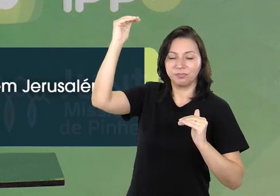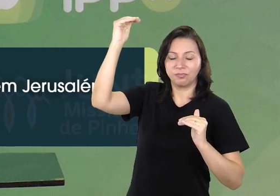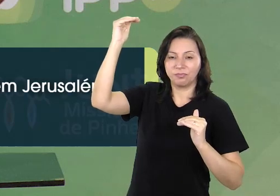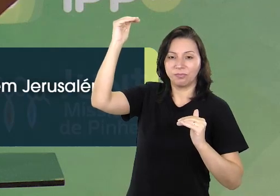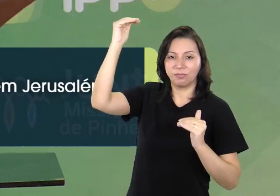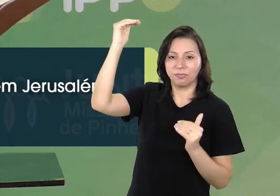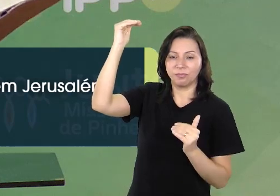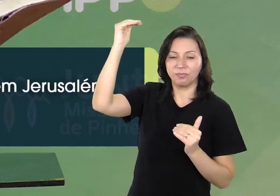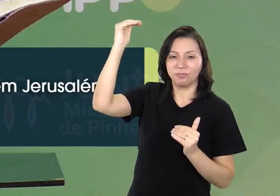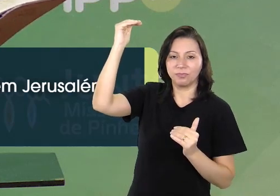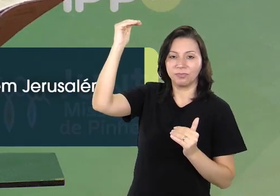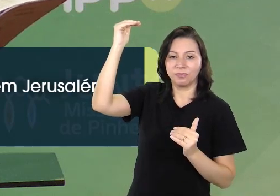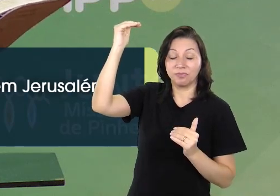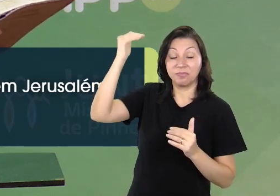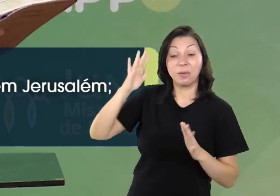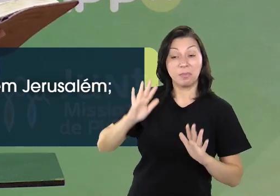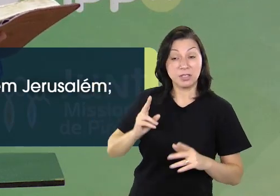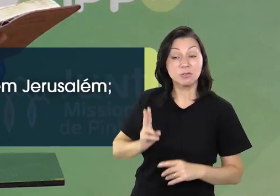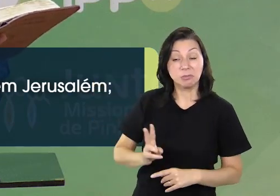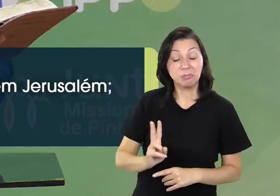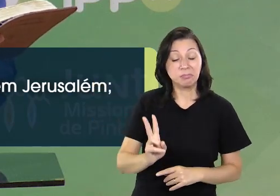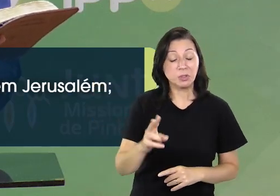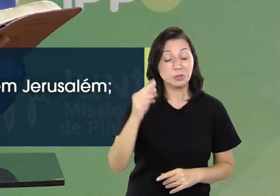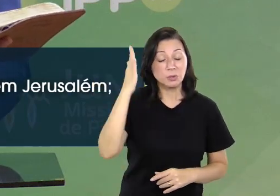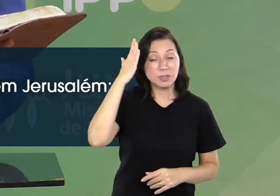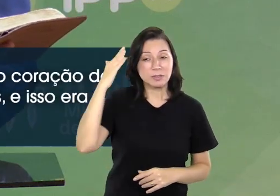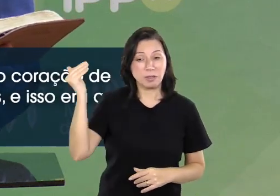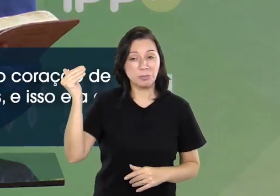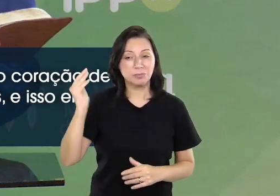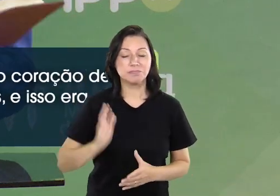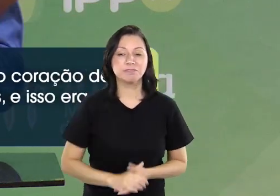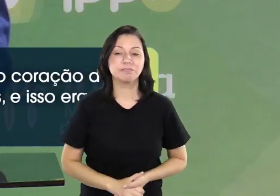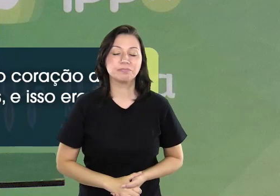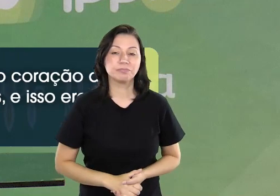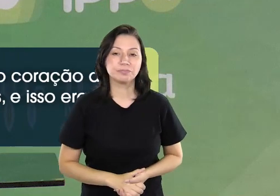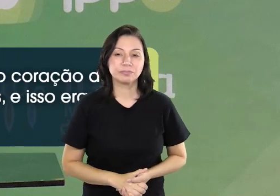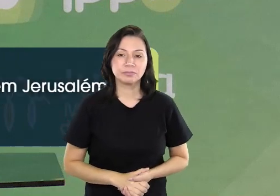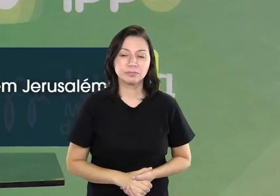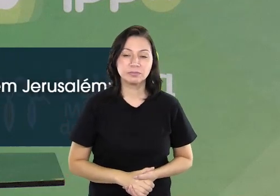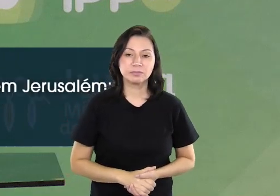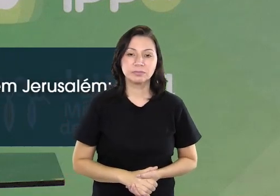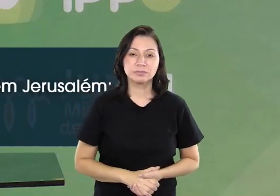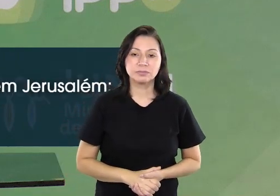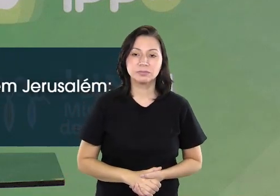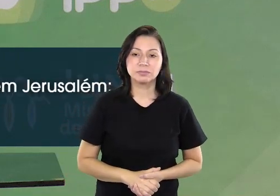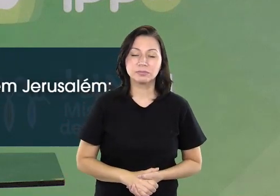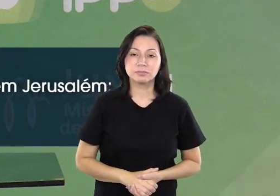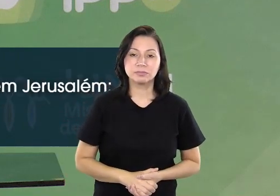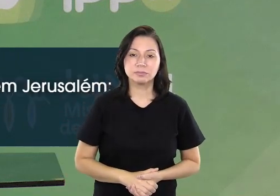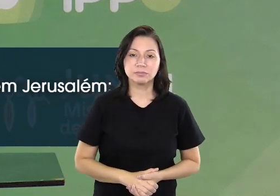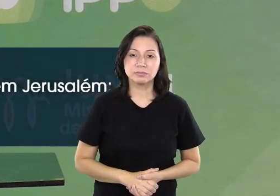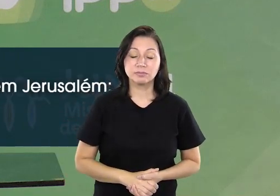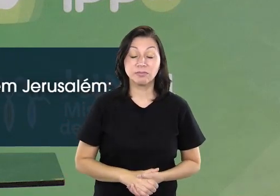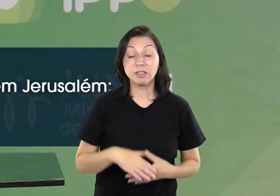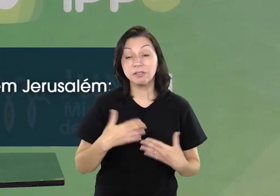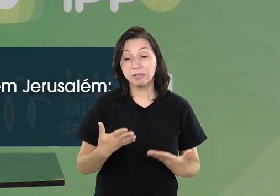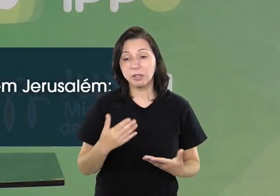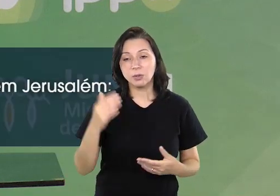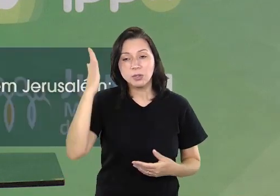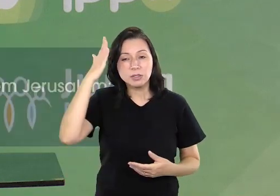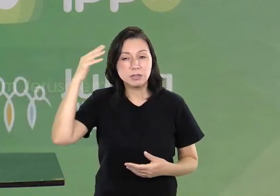comigo a minha sabedoria ele passa a encontrar o busca a felicidade na fama